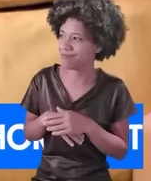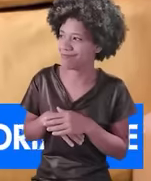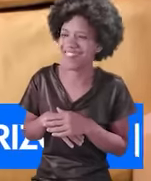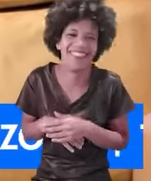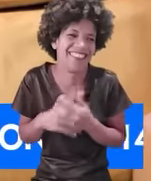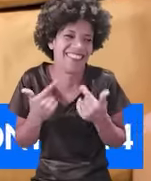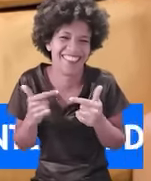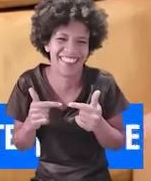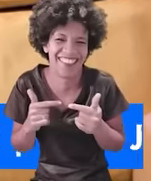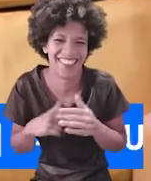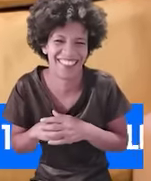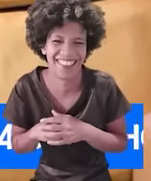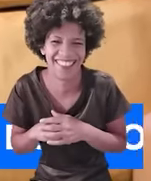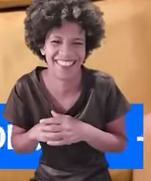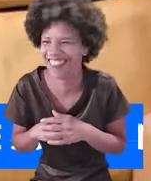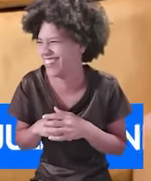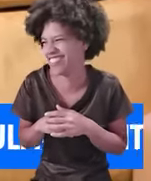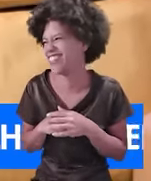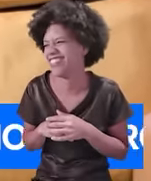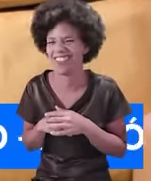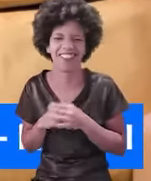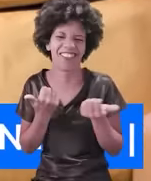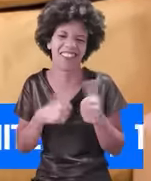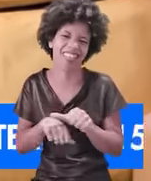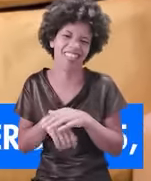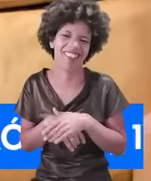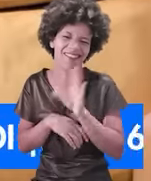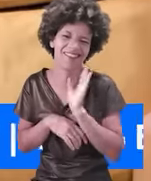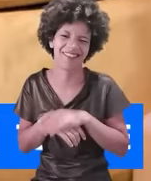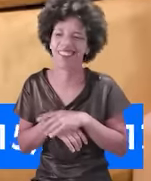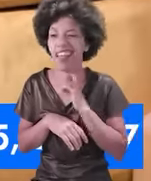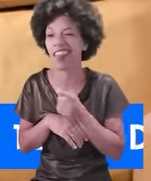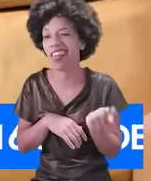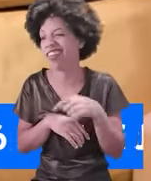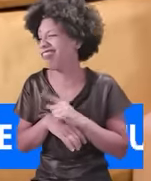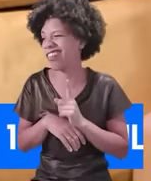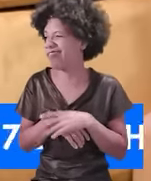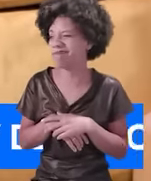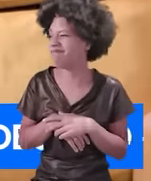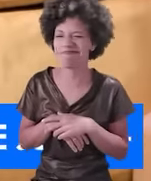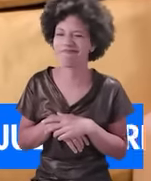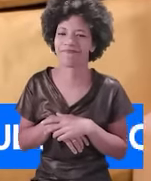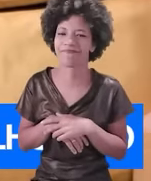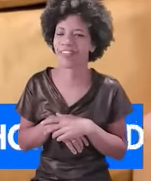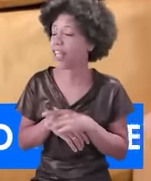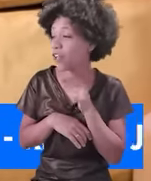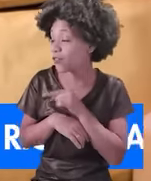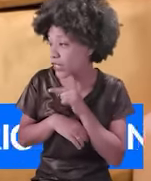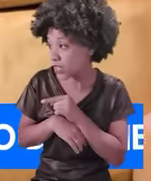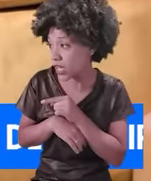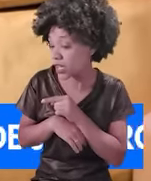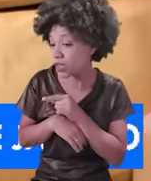o biquíni o que escroto ninguém mais vem aqui você